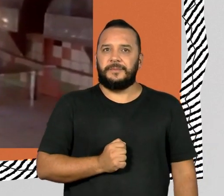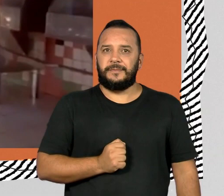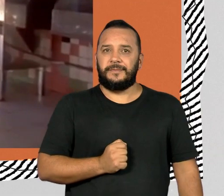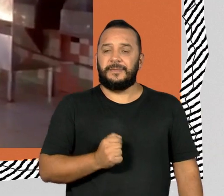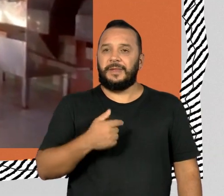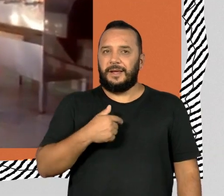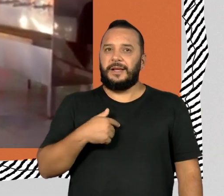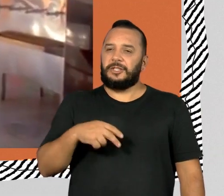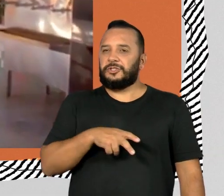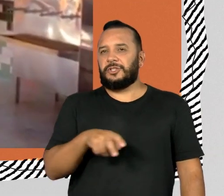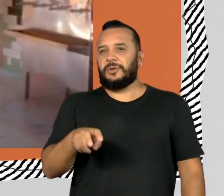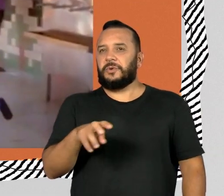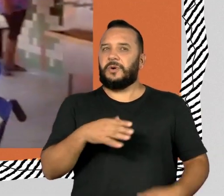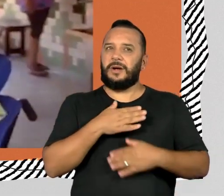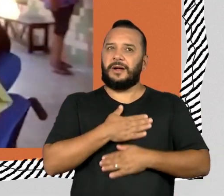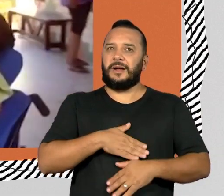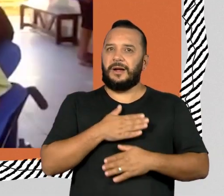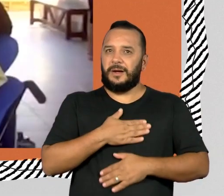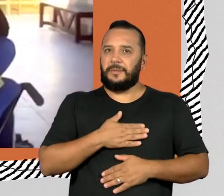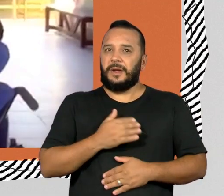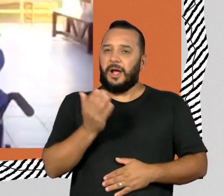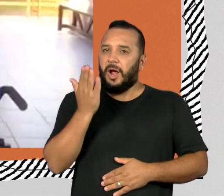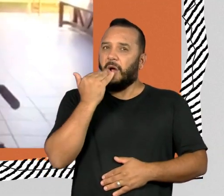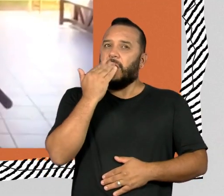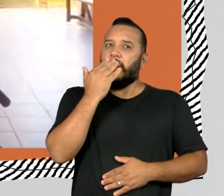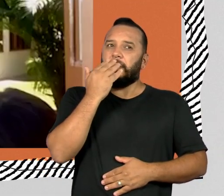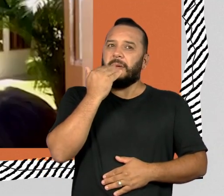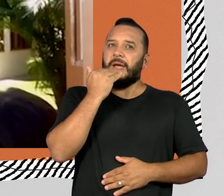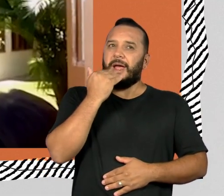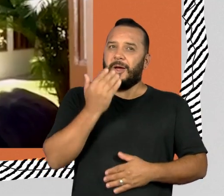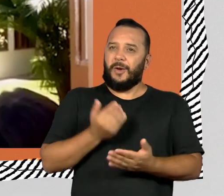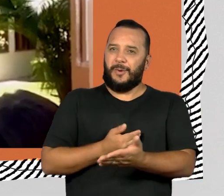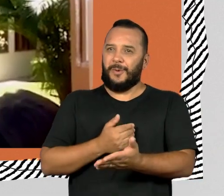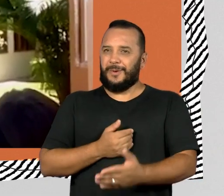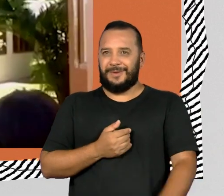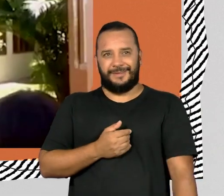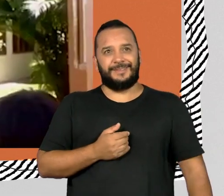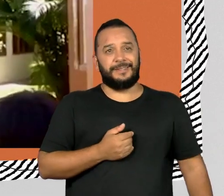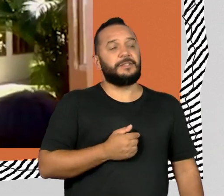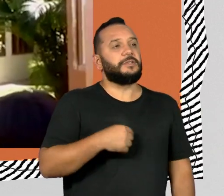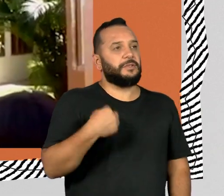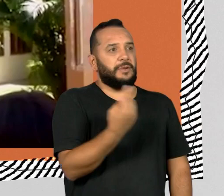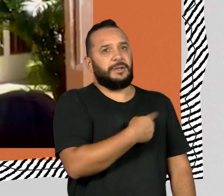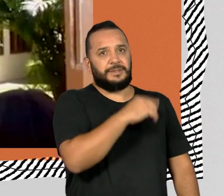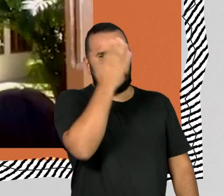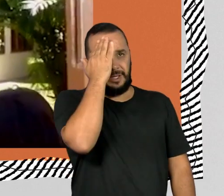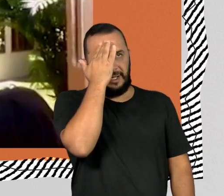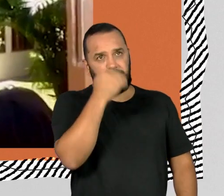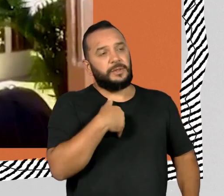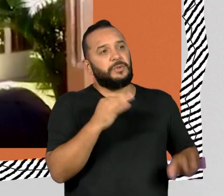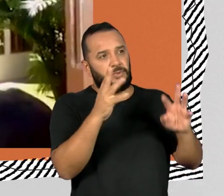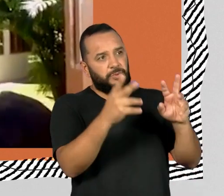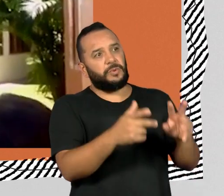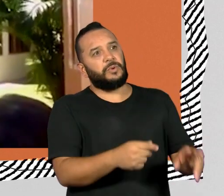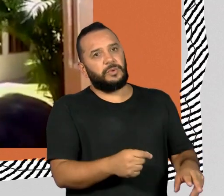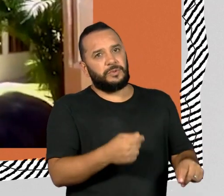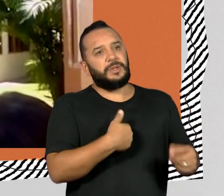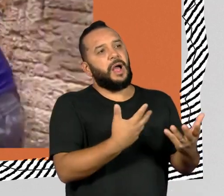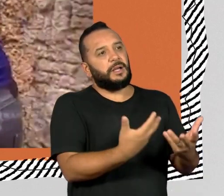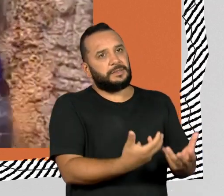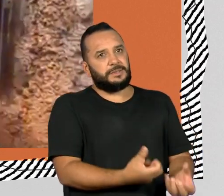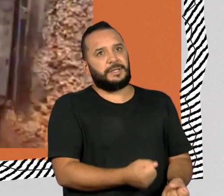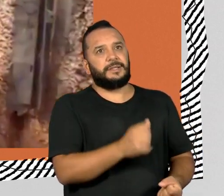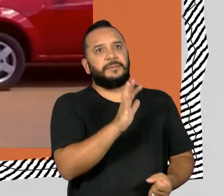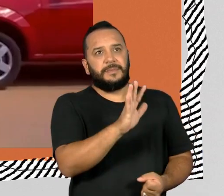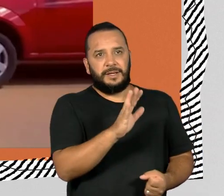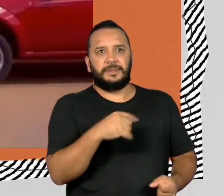bem devagarinho e comeu o sábio. A gente sabe que não é todos ainda que estão preparados, mas